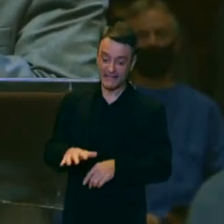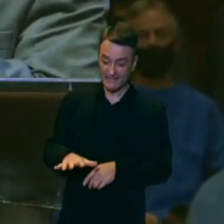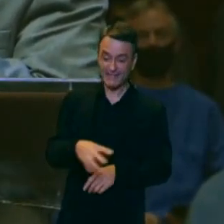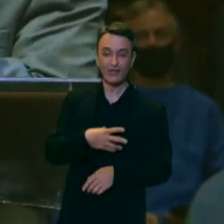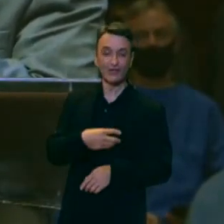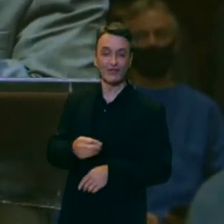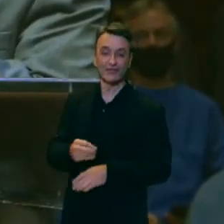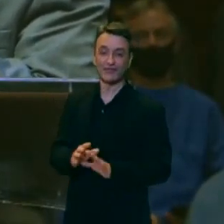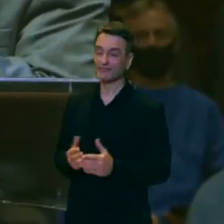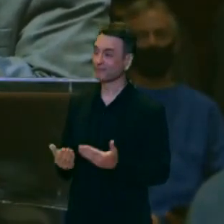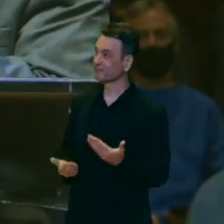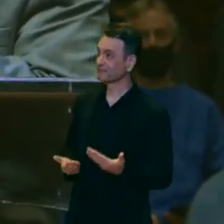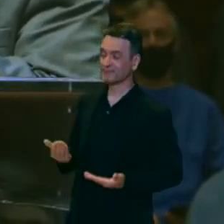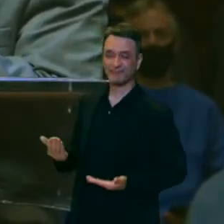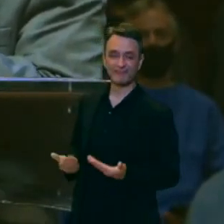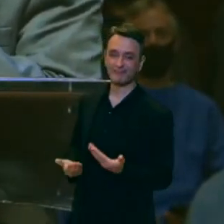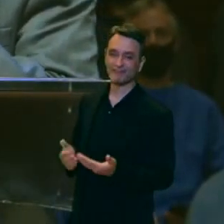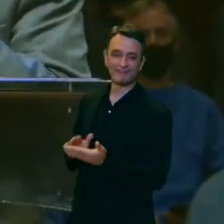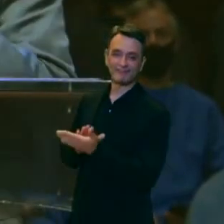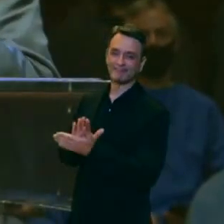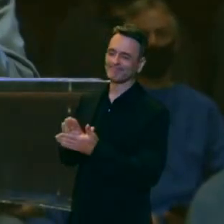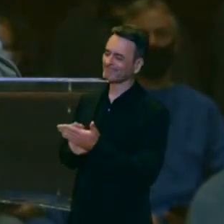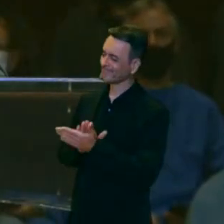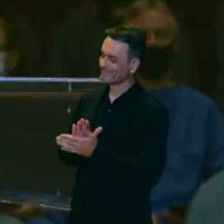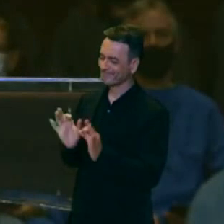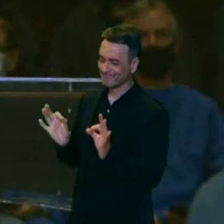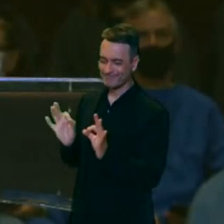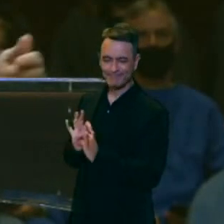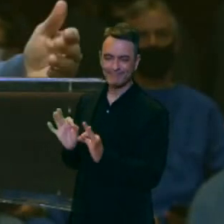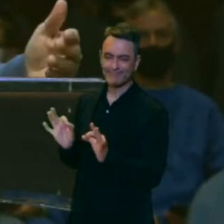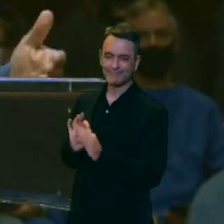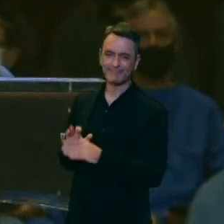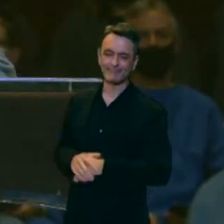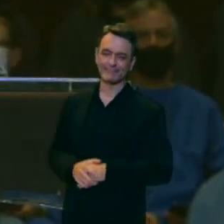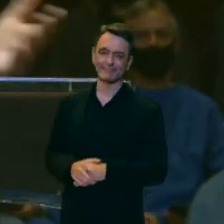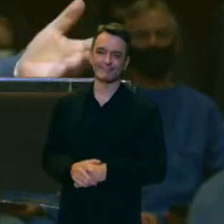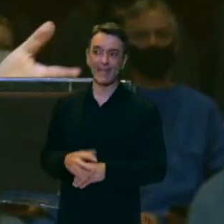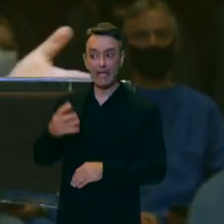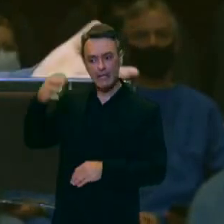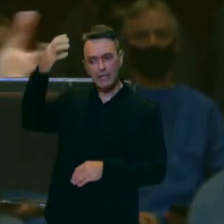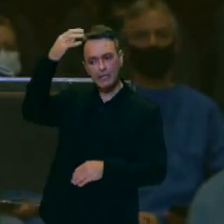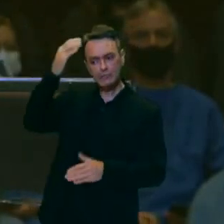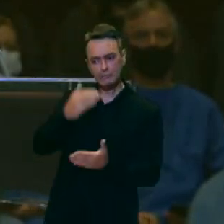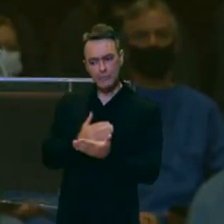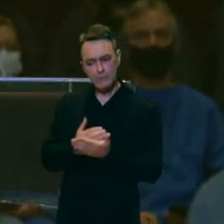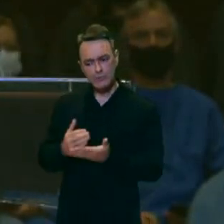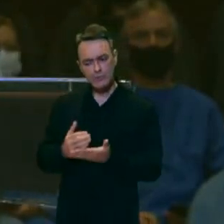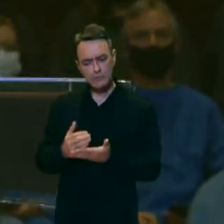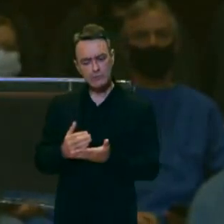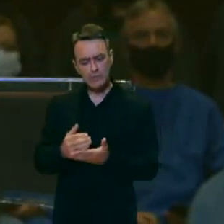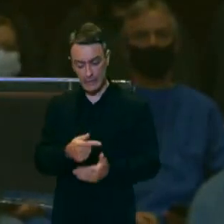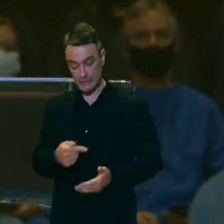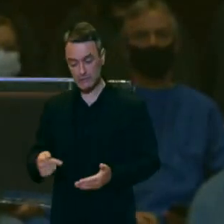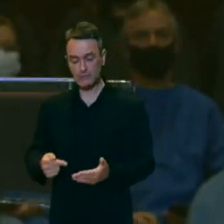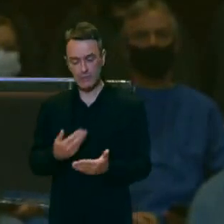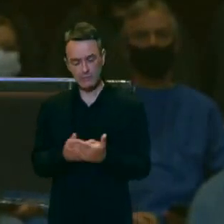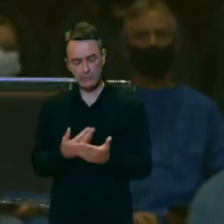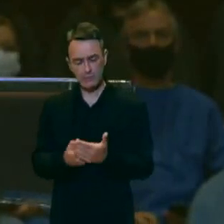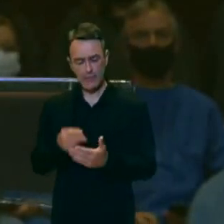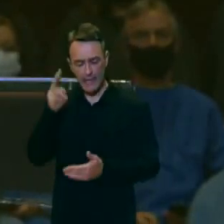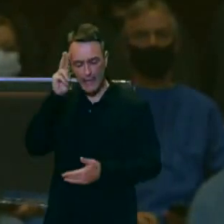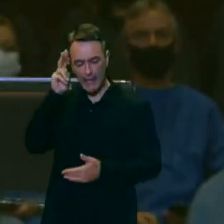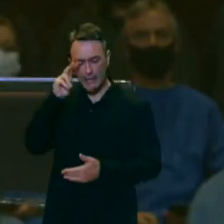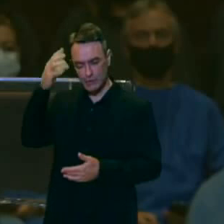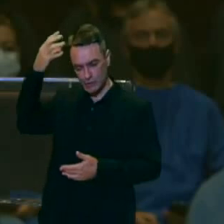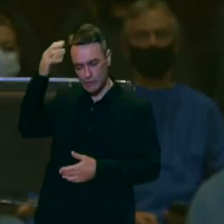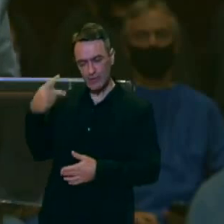não serviam ao Senhor. Tanto que Zedequias, se eu comecei a estudar essa semana a história desse rei, a